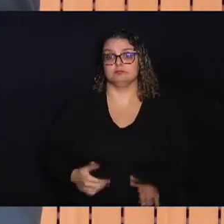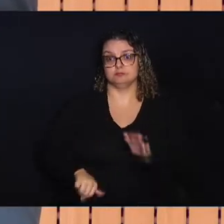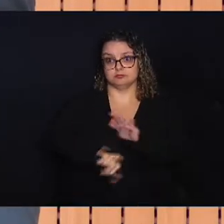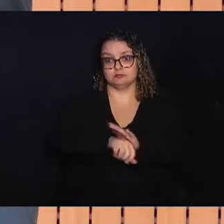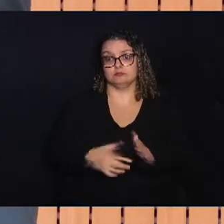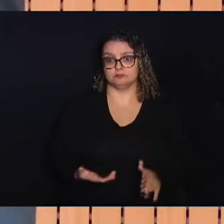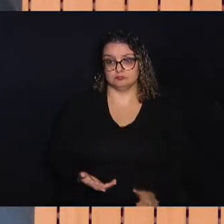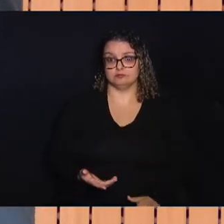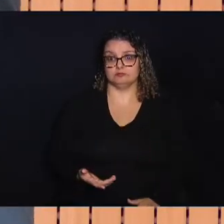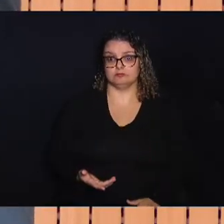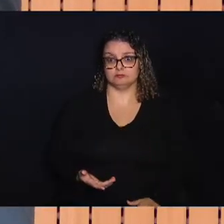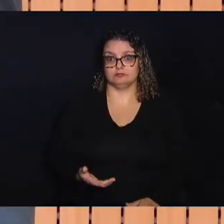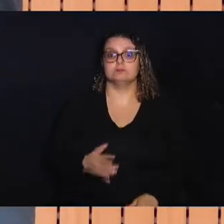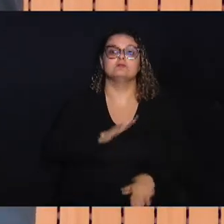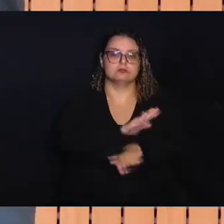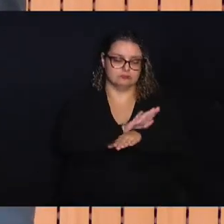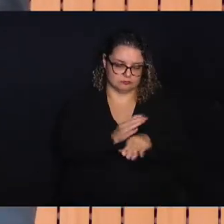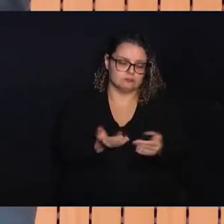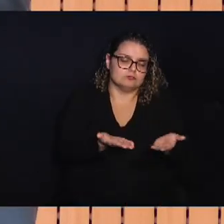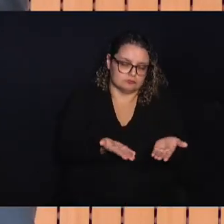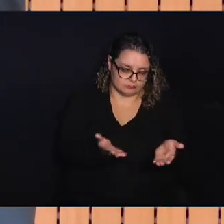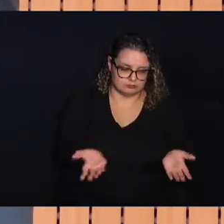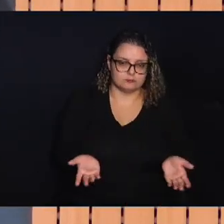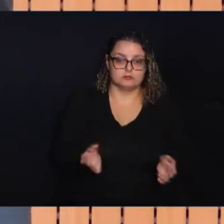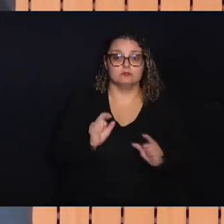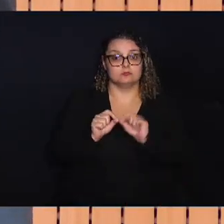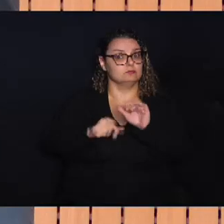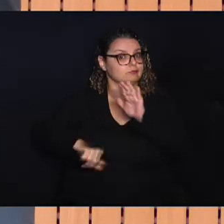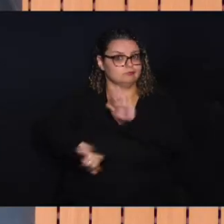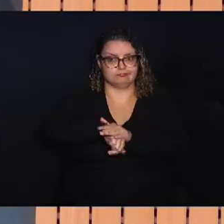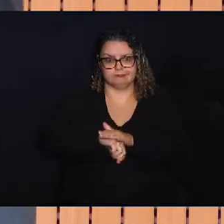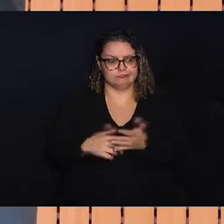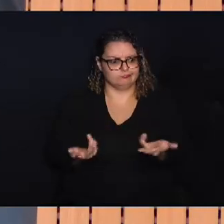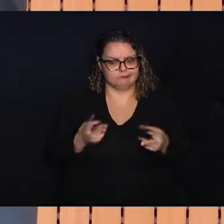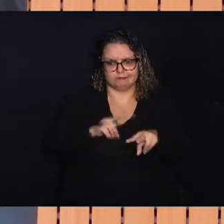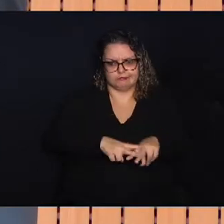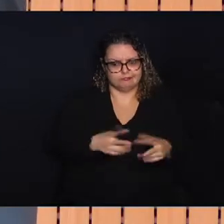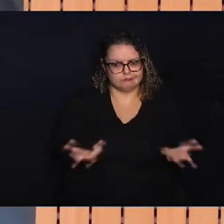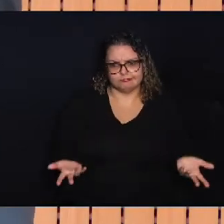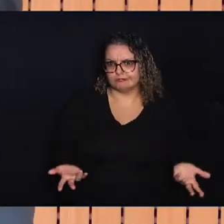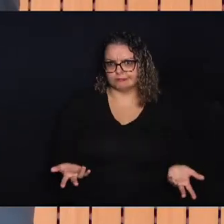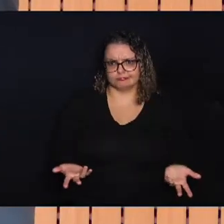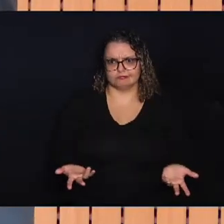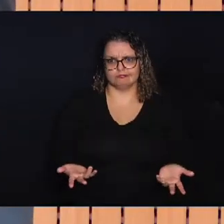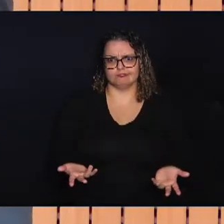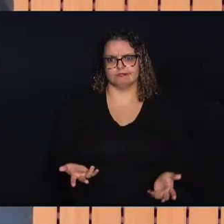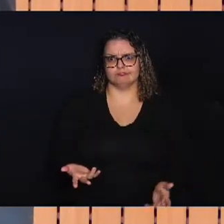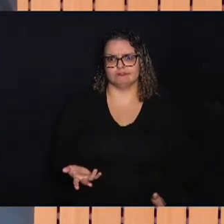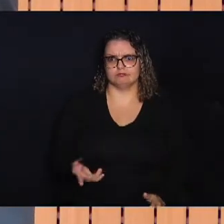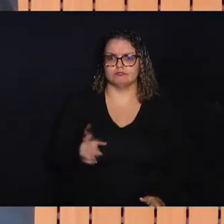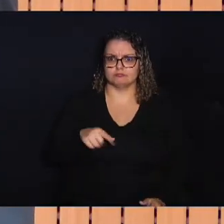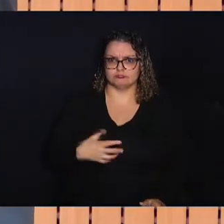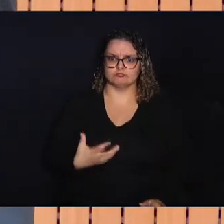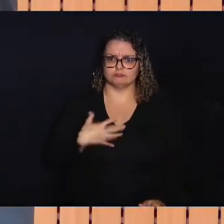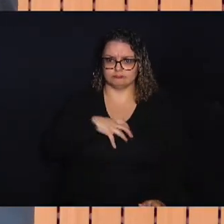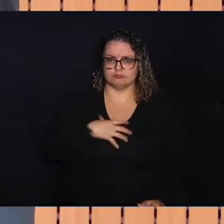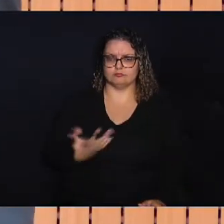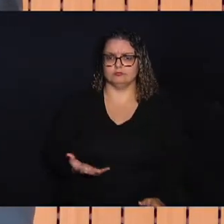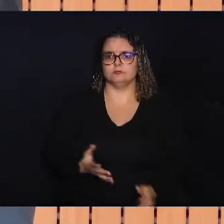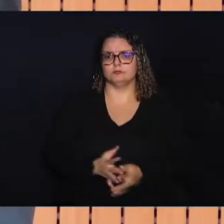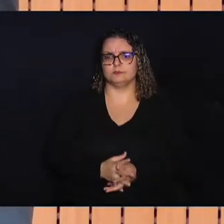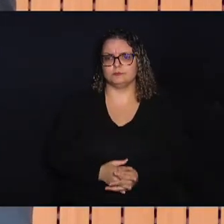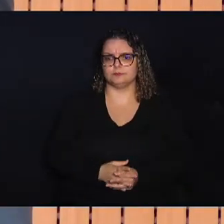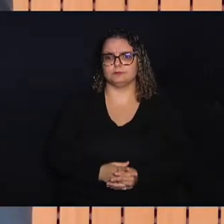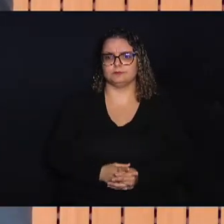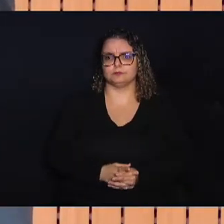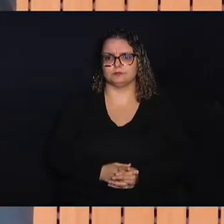Aquele que tem que ter assistência, a gente dá assistência. Mas quem comete crime tem que ser usado de forma... a lei tem que